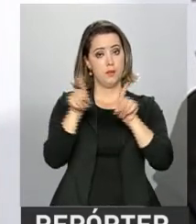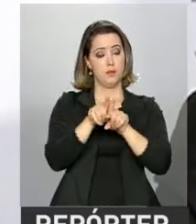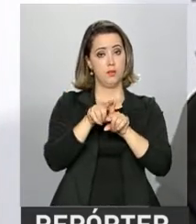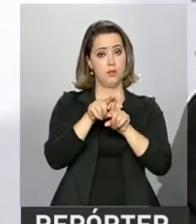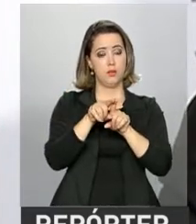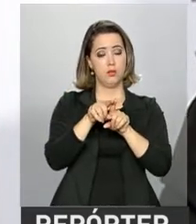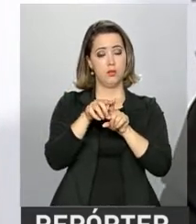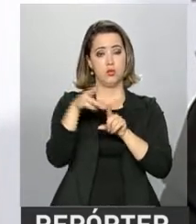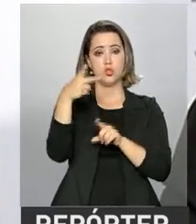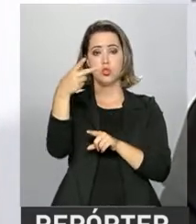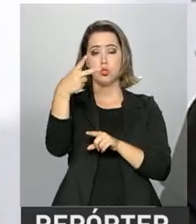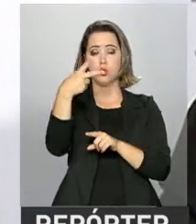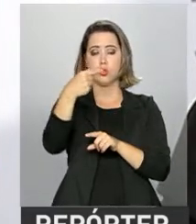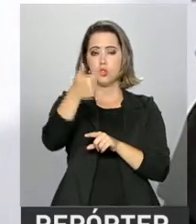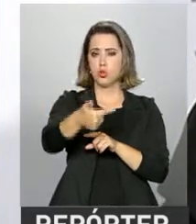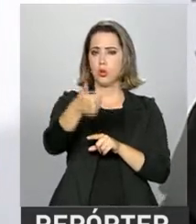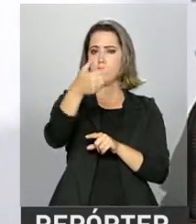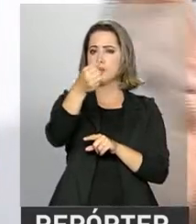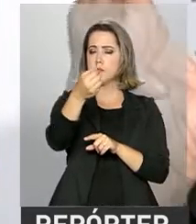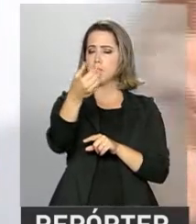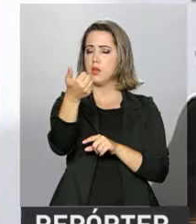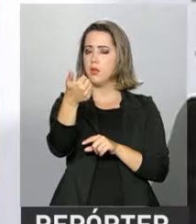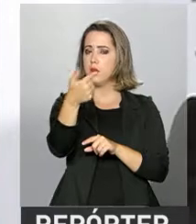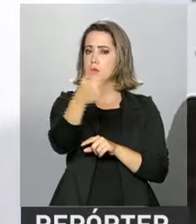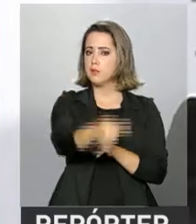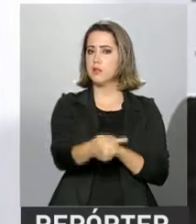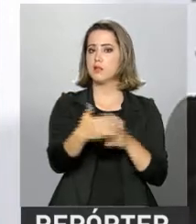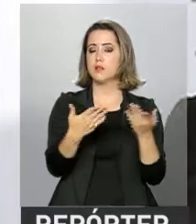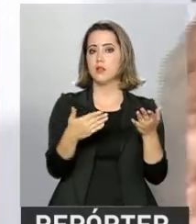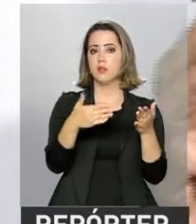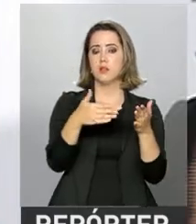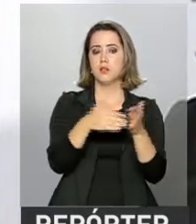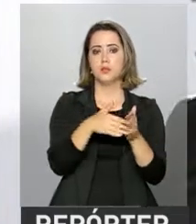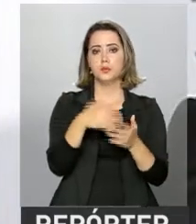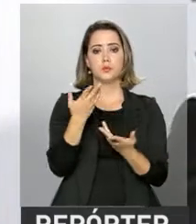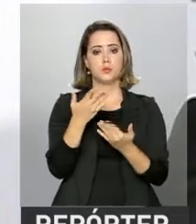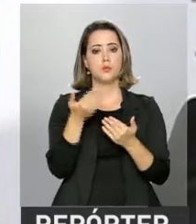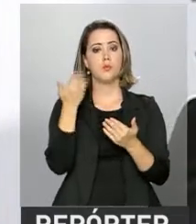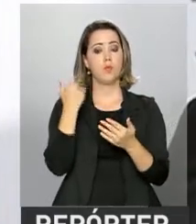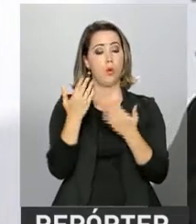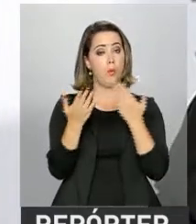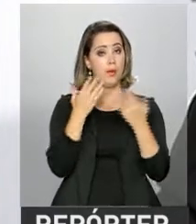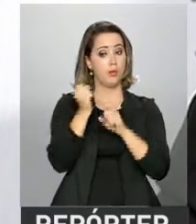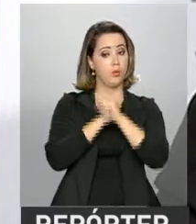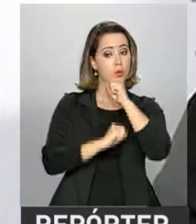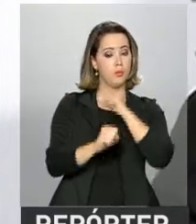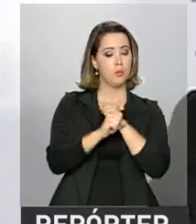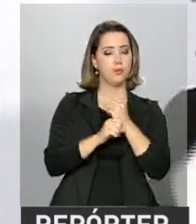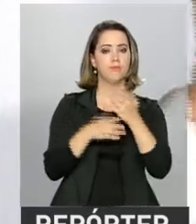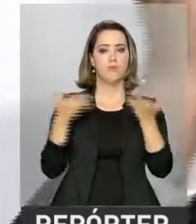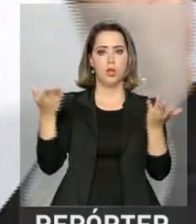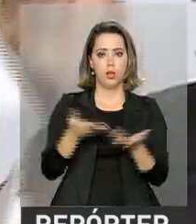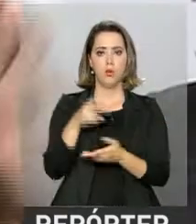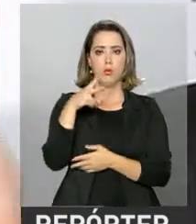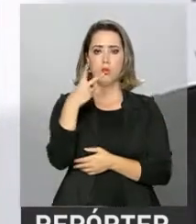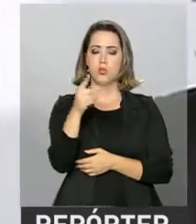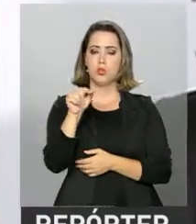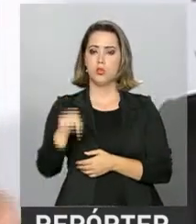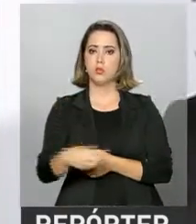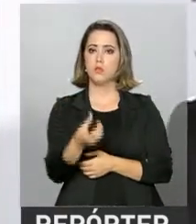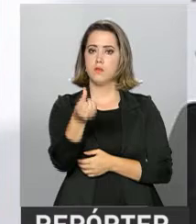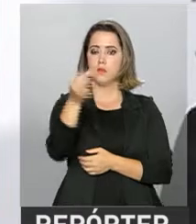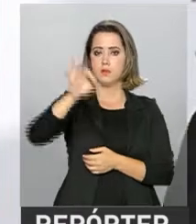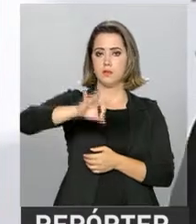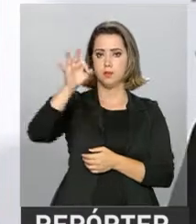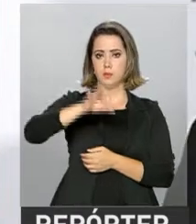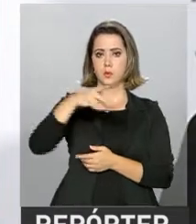de 2016 de cerca de 2,7%. E nós vamos entrar no